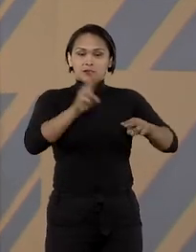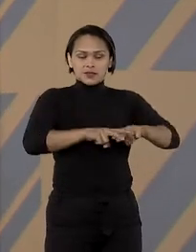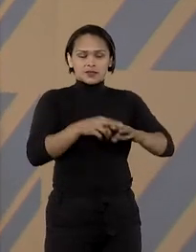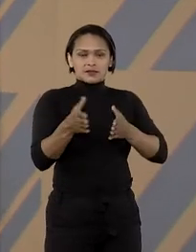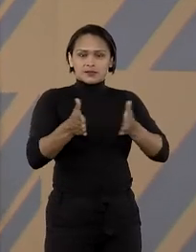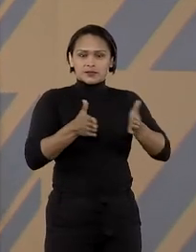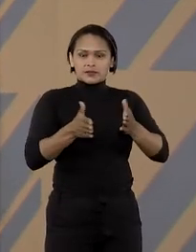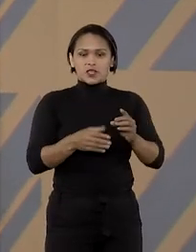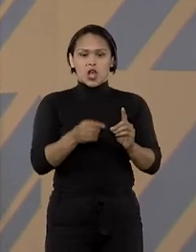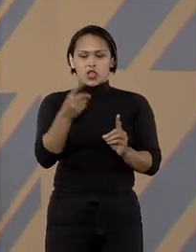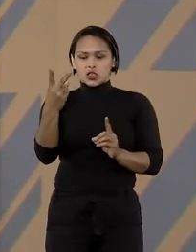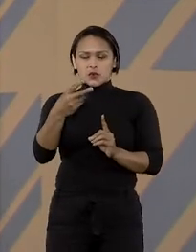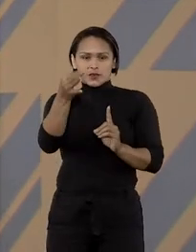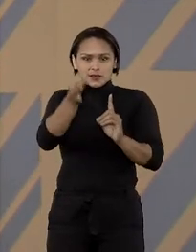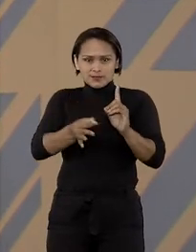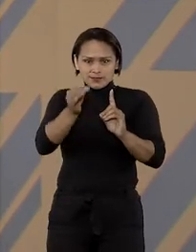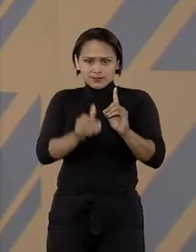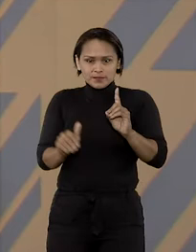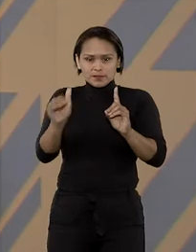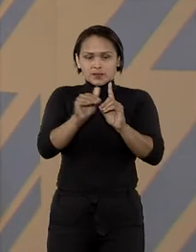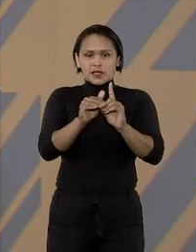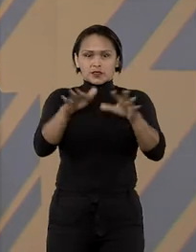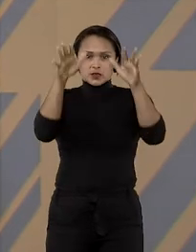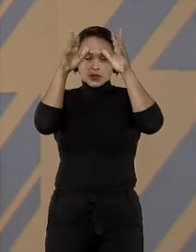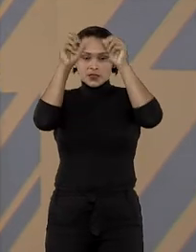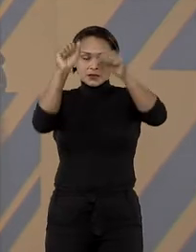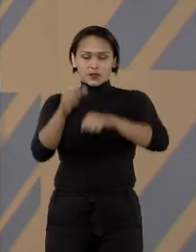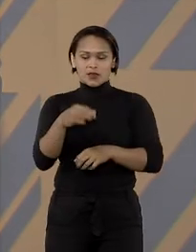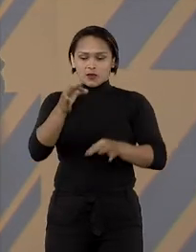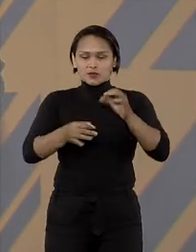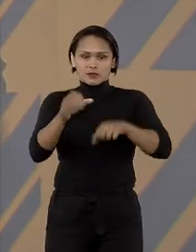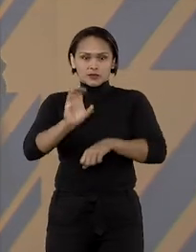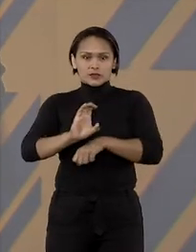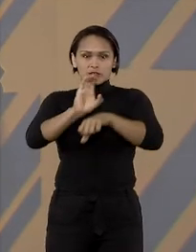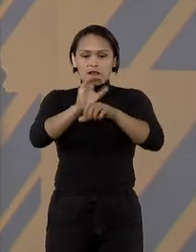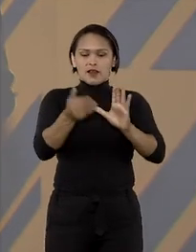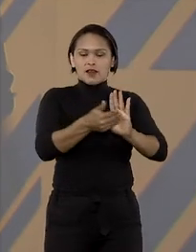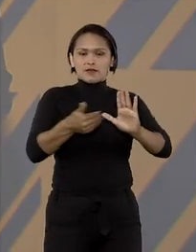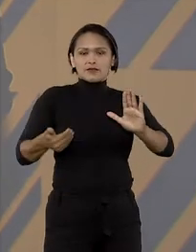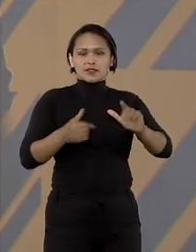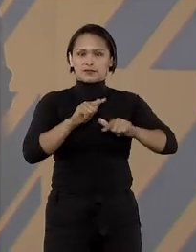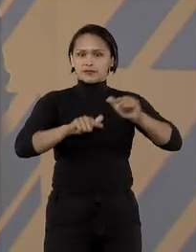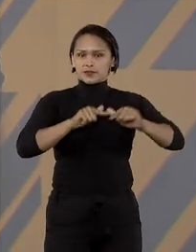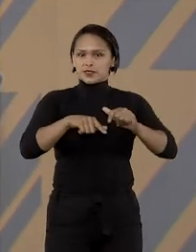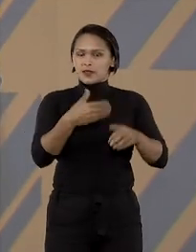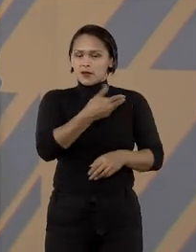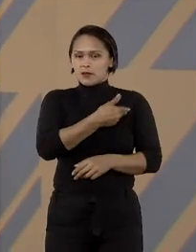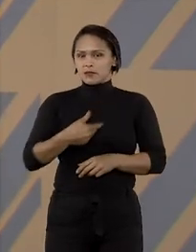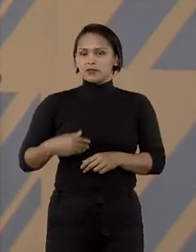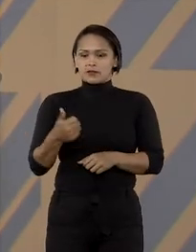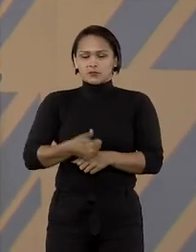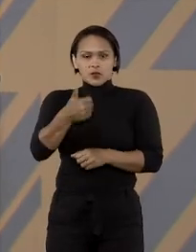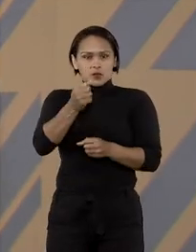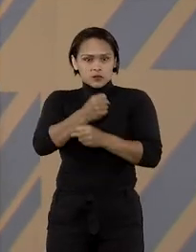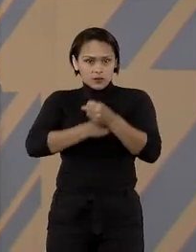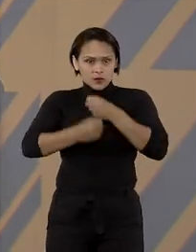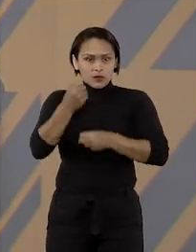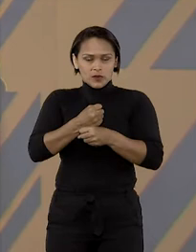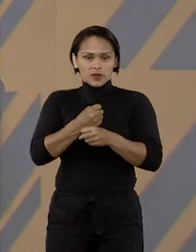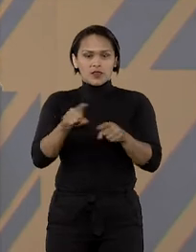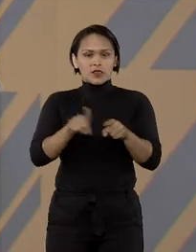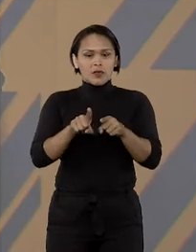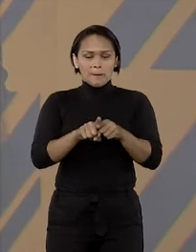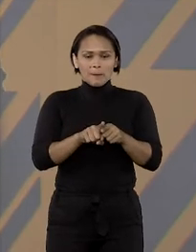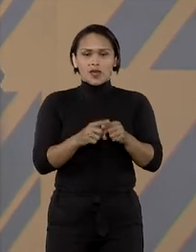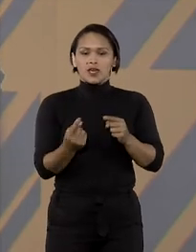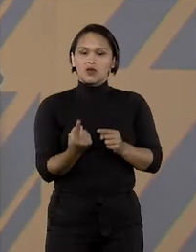duas desembargadoras do Tribunal de Justiça do Estado e o afastamento da função pública por um ano. Foram afastados também, pelo mesmo período,